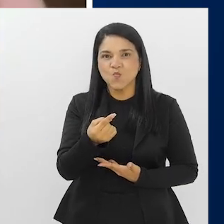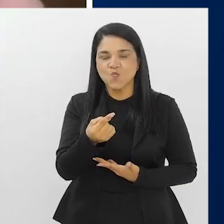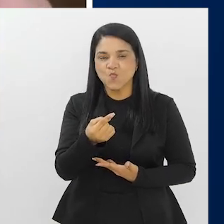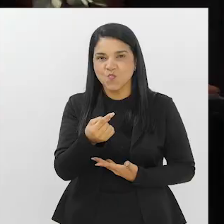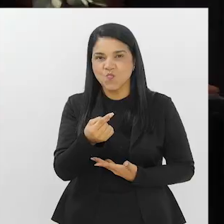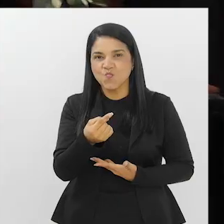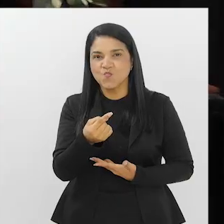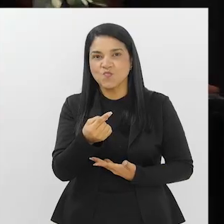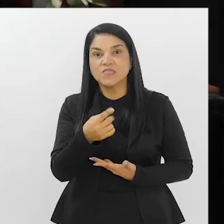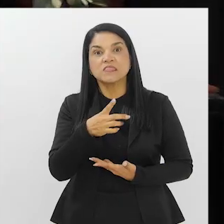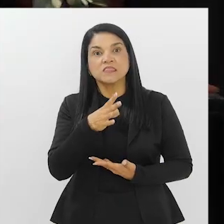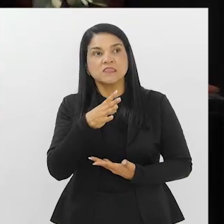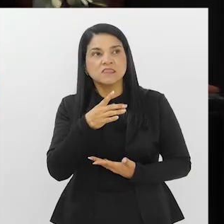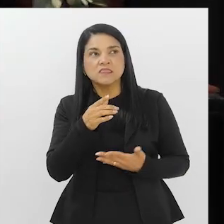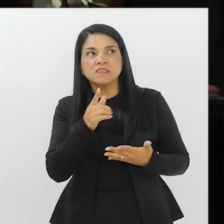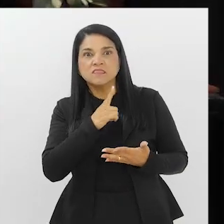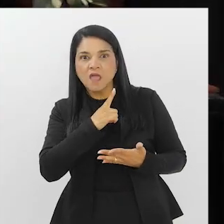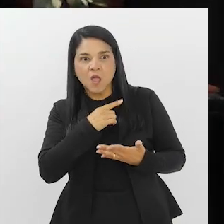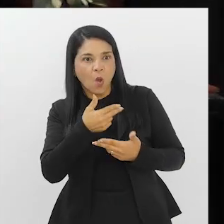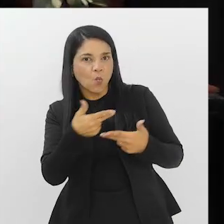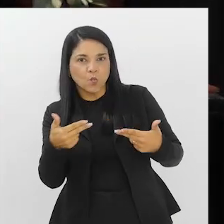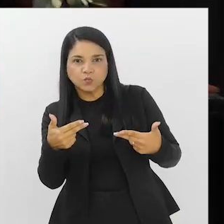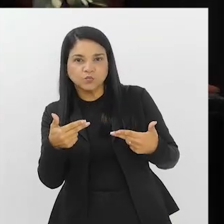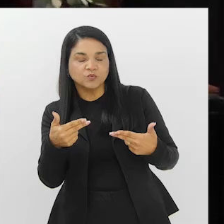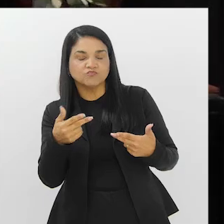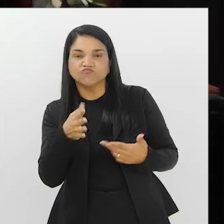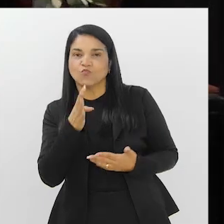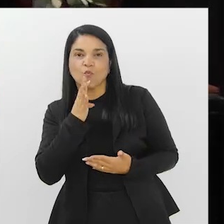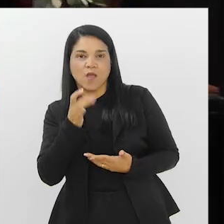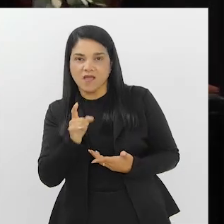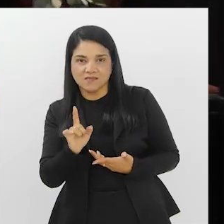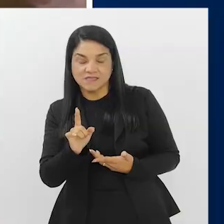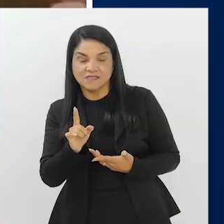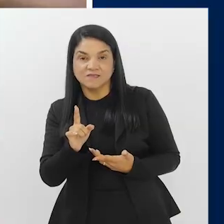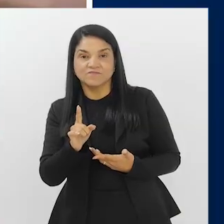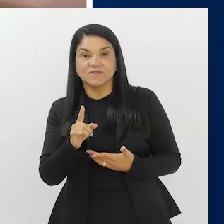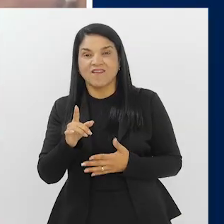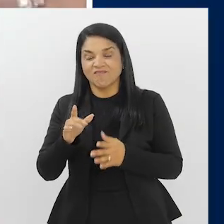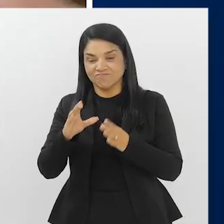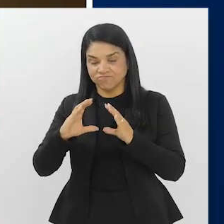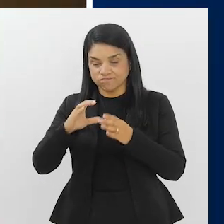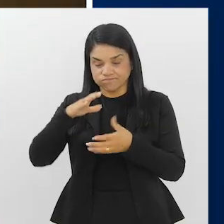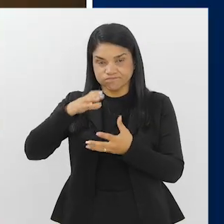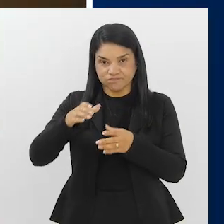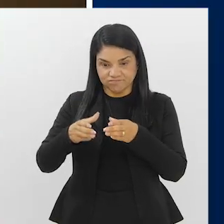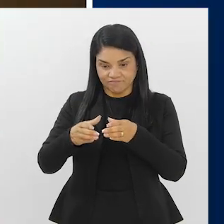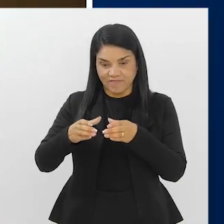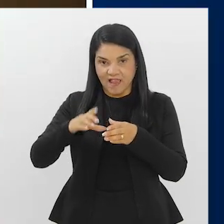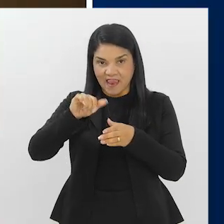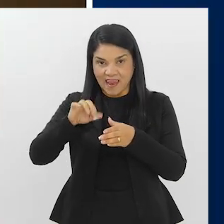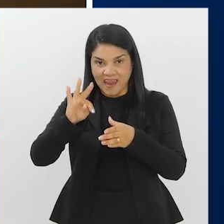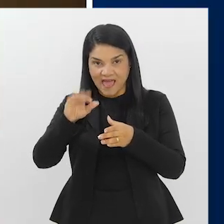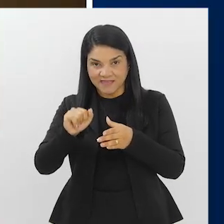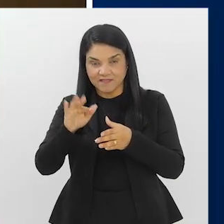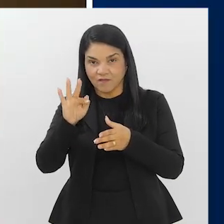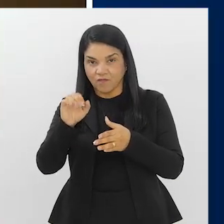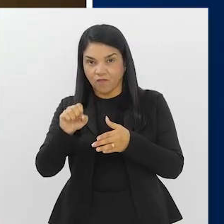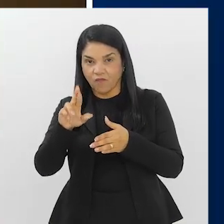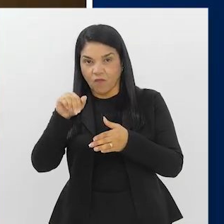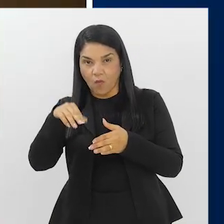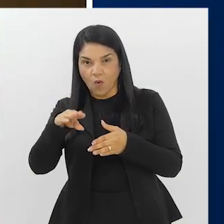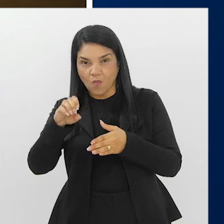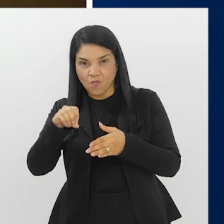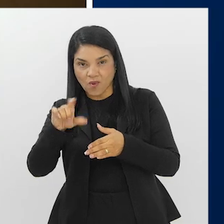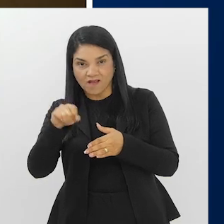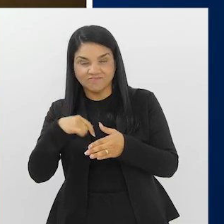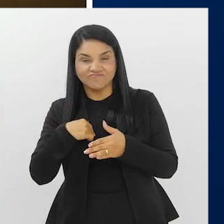1.000 componentes conhecidos, tem uns que a gente ainda nem conhece. Uau! E enquanto fórmula, tem componentes ali que são só 100.